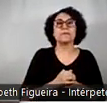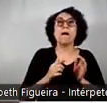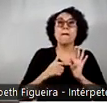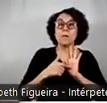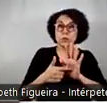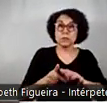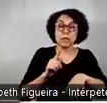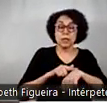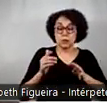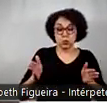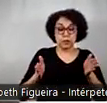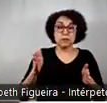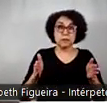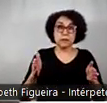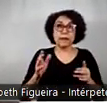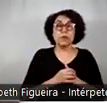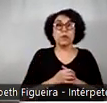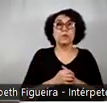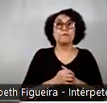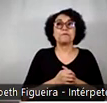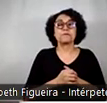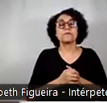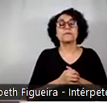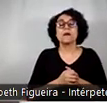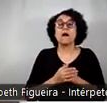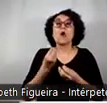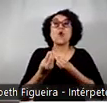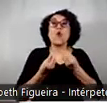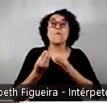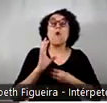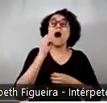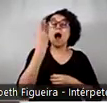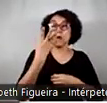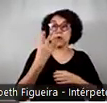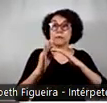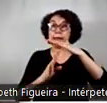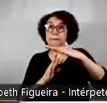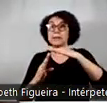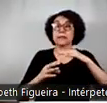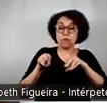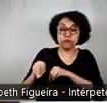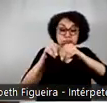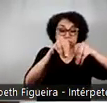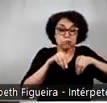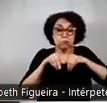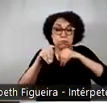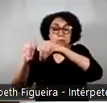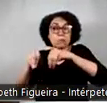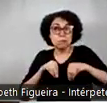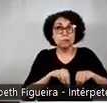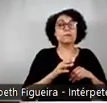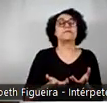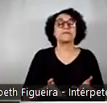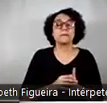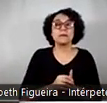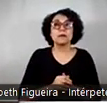pouco, né, da migração, né, desse fluxo, dessa migração contemporânea que eu trago para vocês, né, e aí eu faço com esse